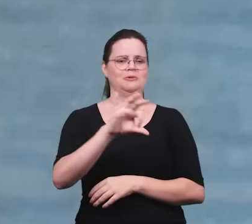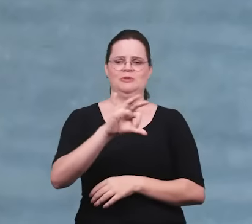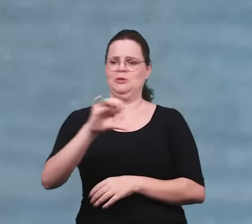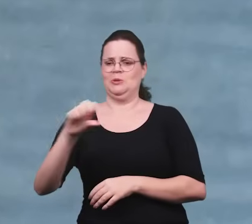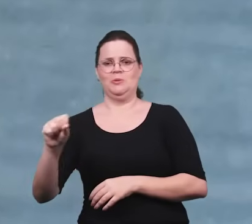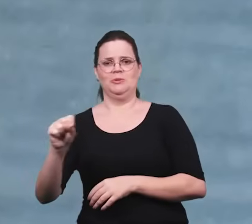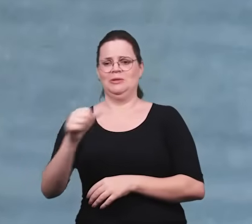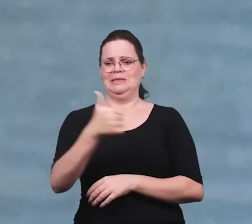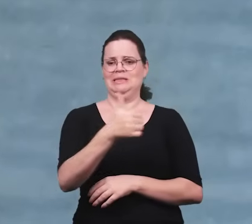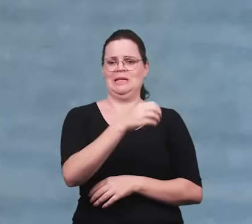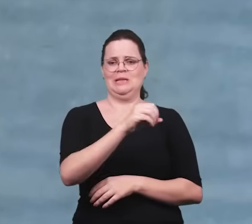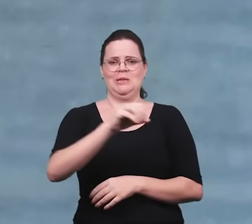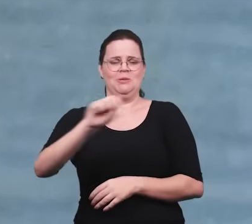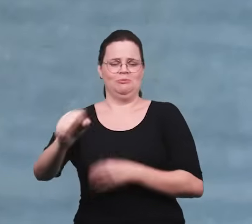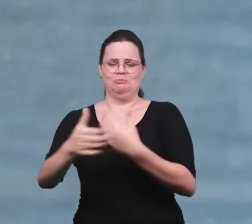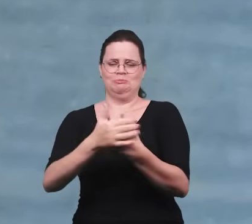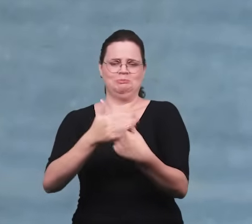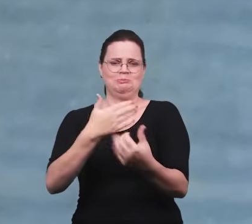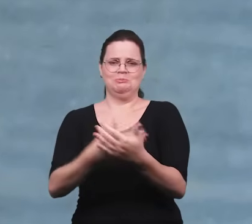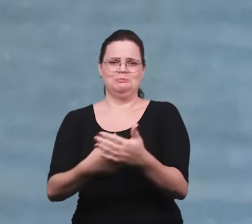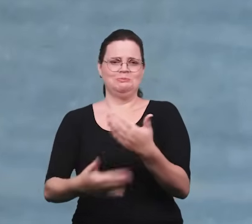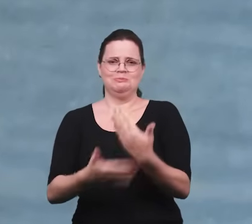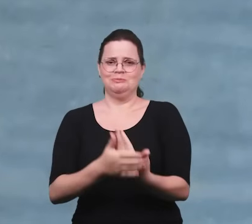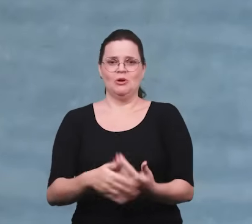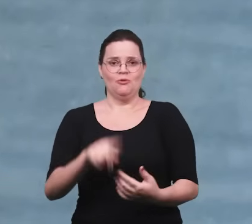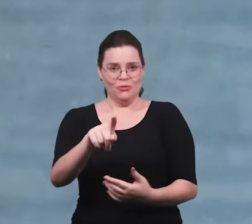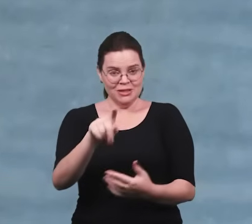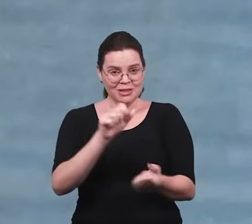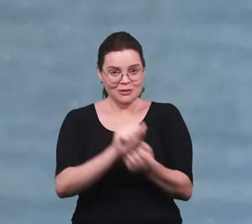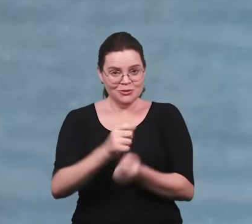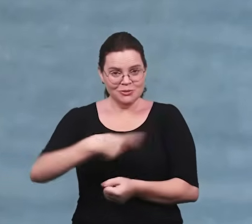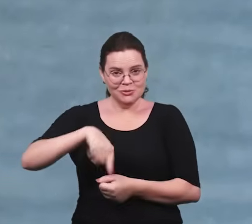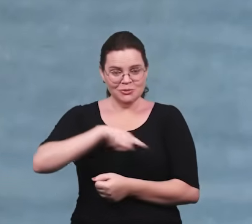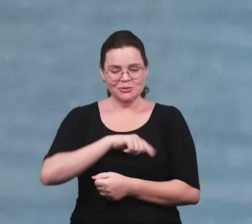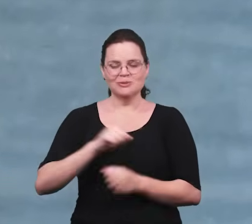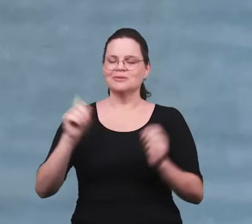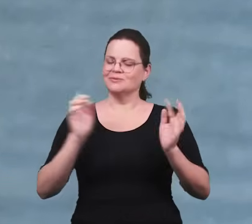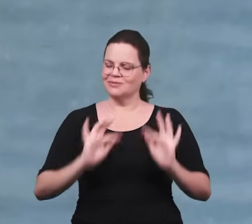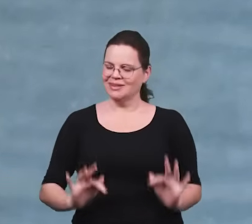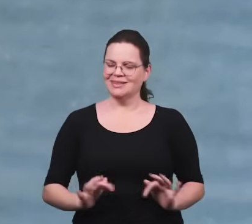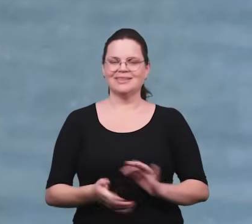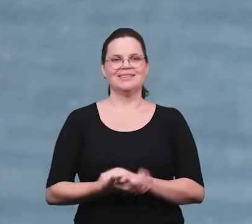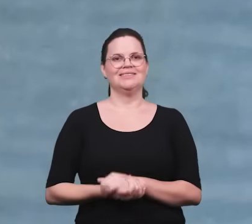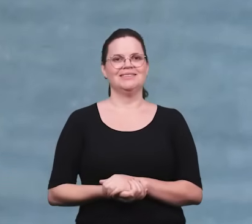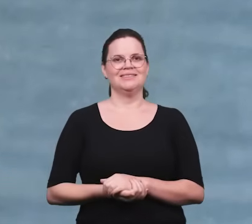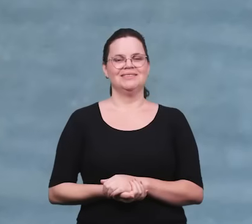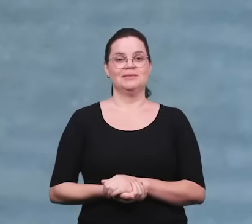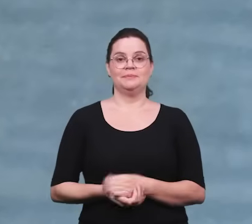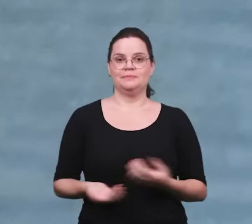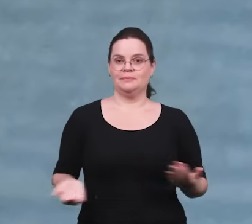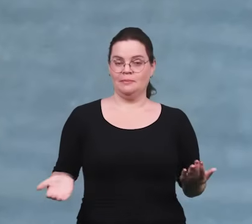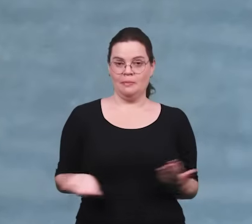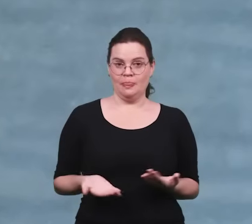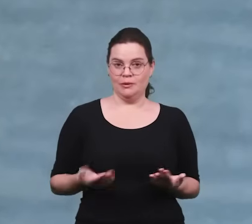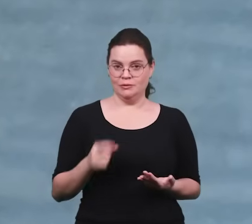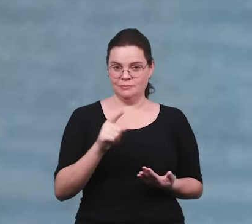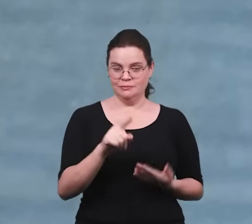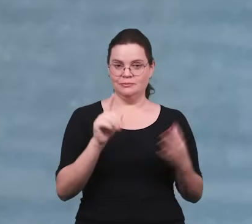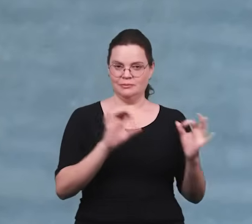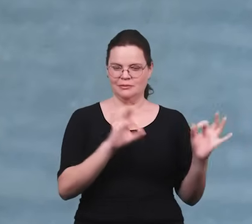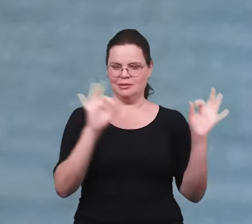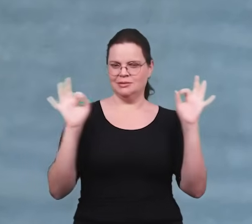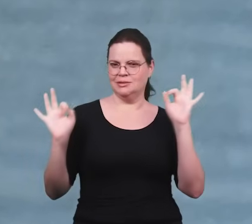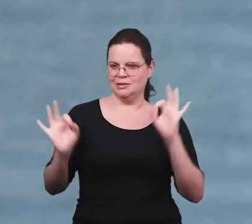98, 108, não importa. Você está com a gente? Nós estamos felizes. E agora que você está acessando,